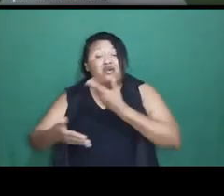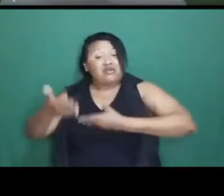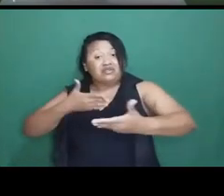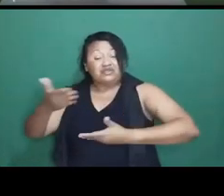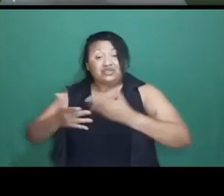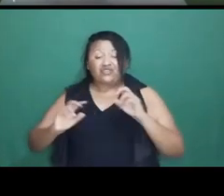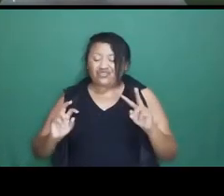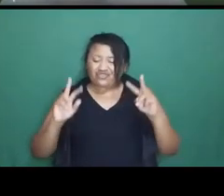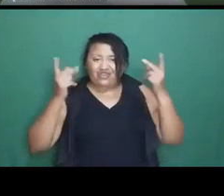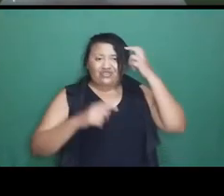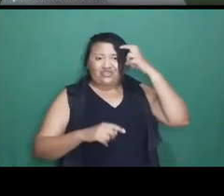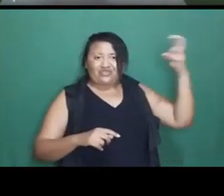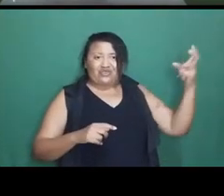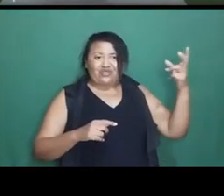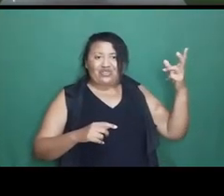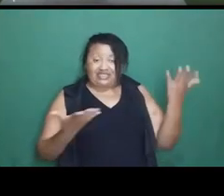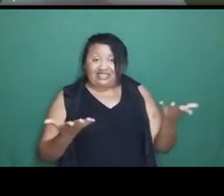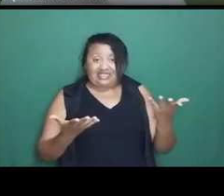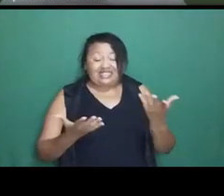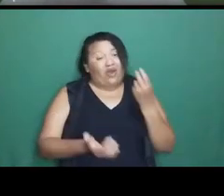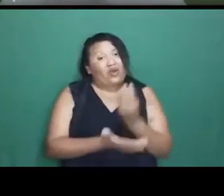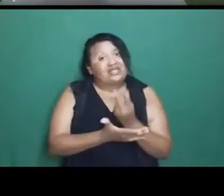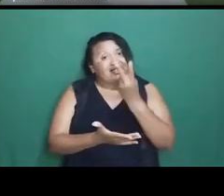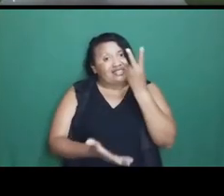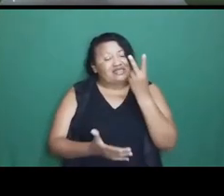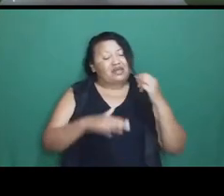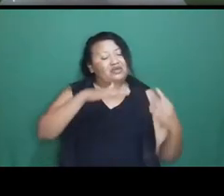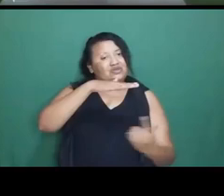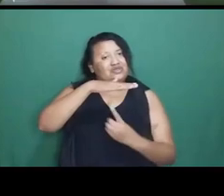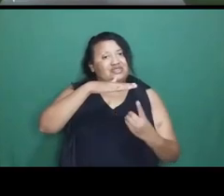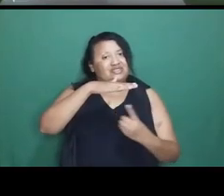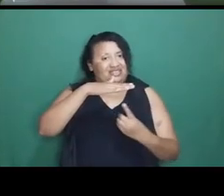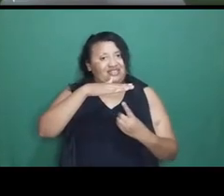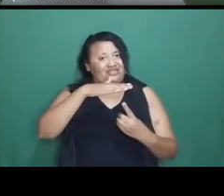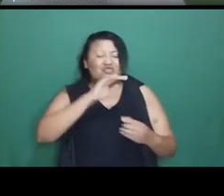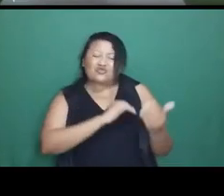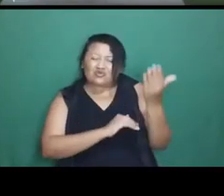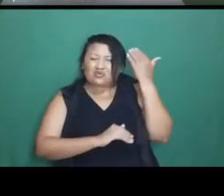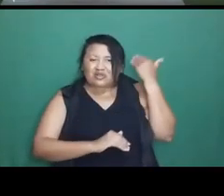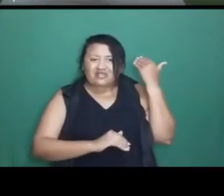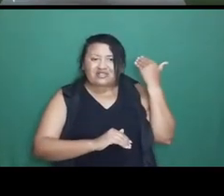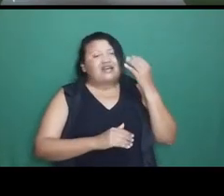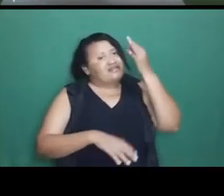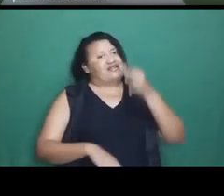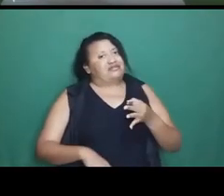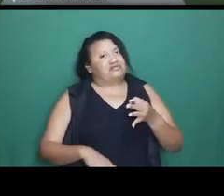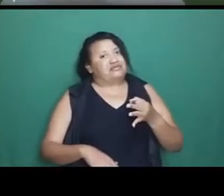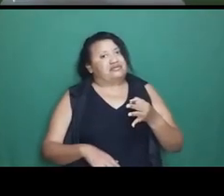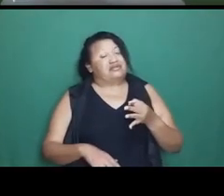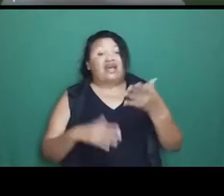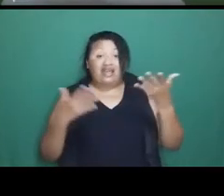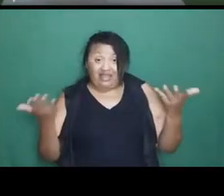os valores culturais mediante relato das realizações dos Deuses e dos seus antepassados certo